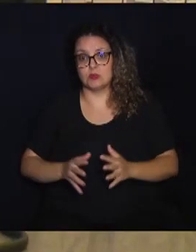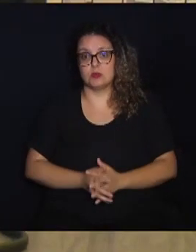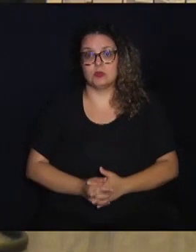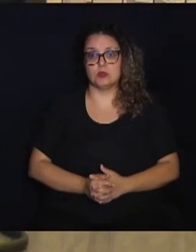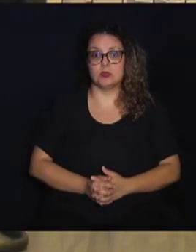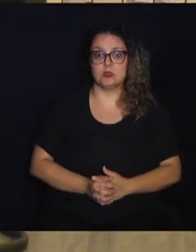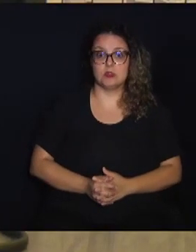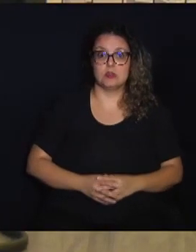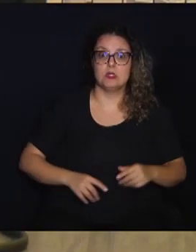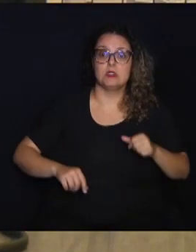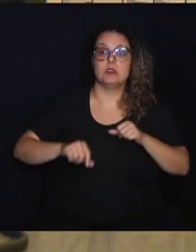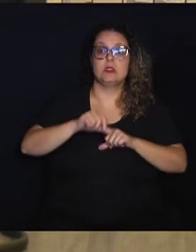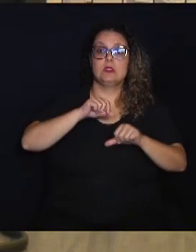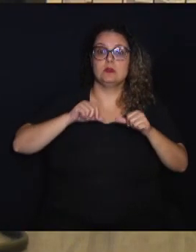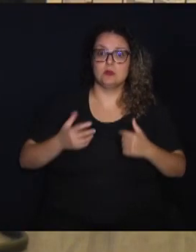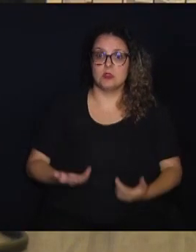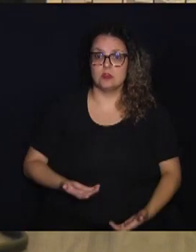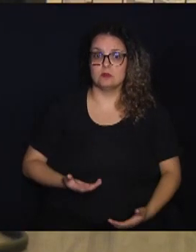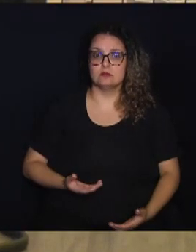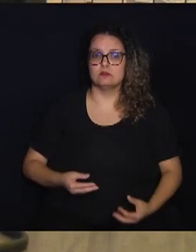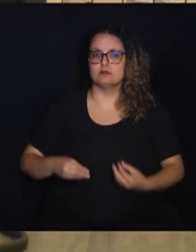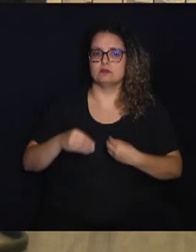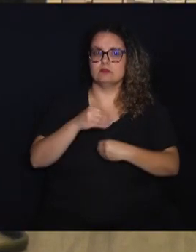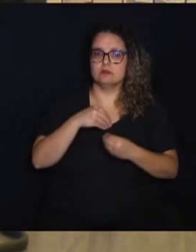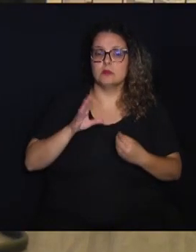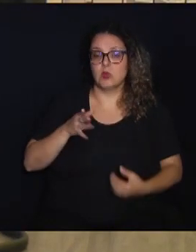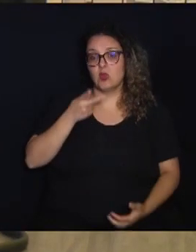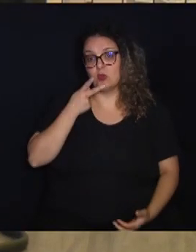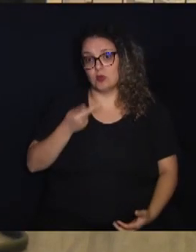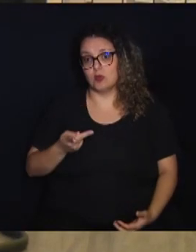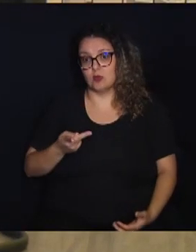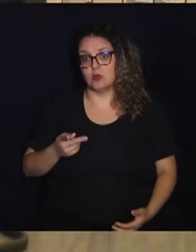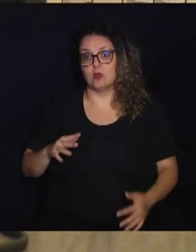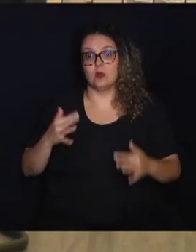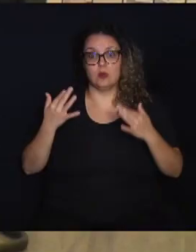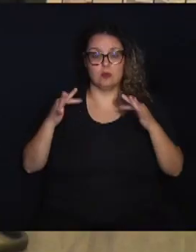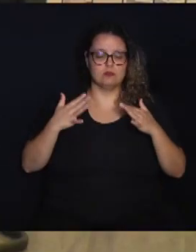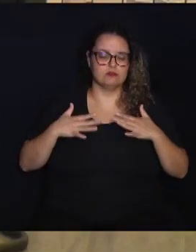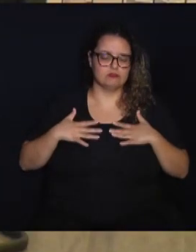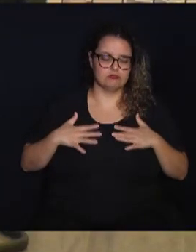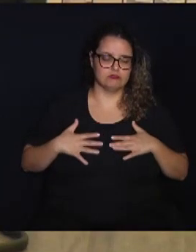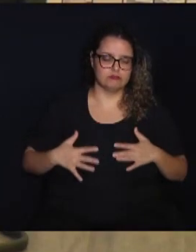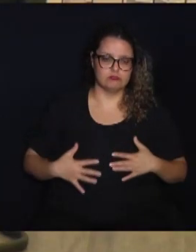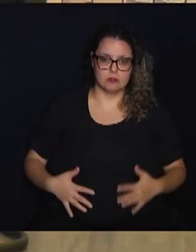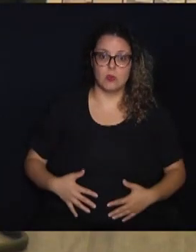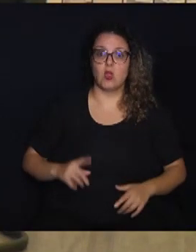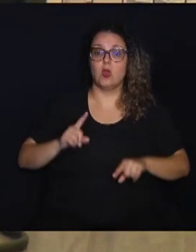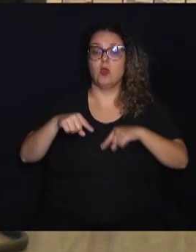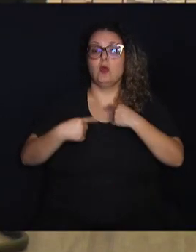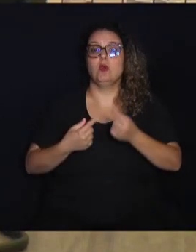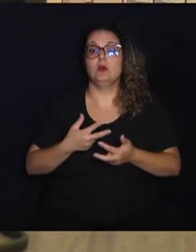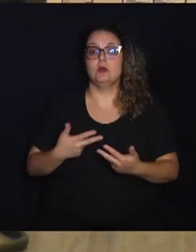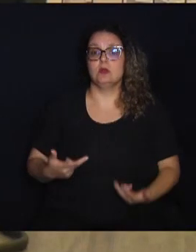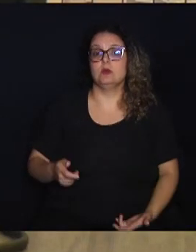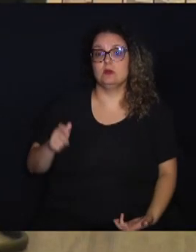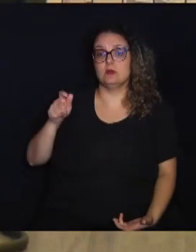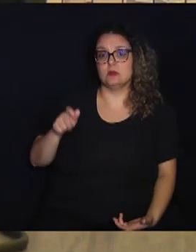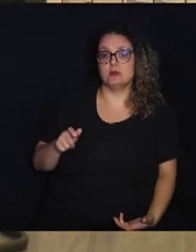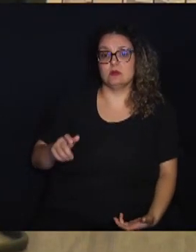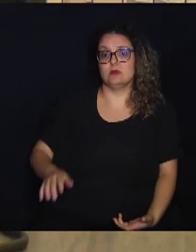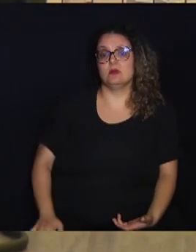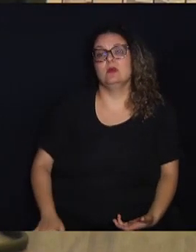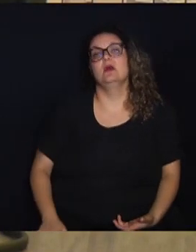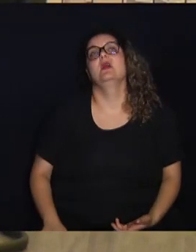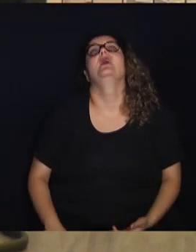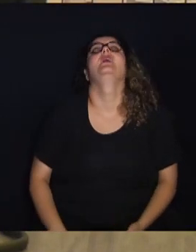nessa mudança, no meio disso a gente já falou, por exemplo, da dor no corpo. Quais são os outros fatores que a pessoa pode falar assim, vou